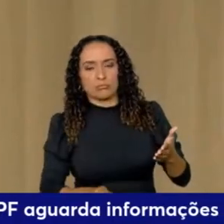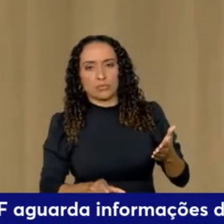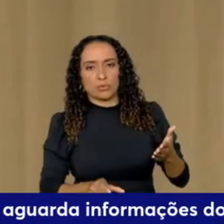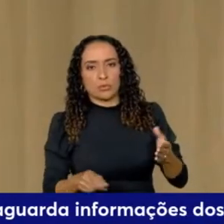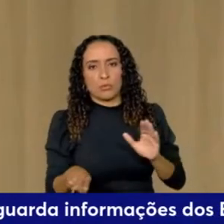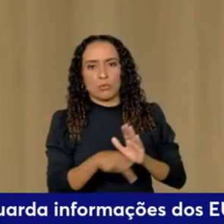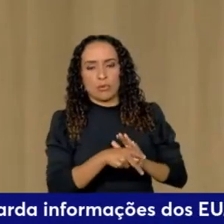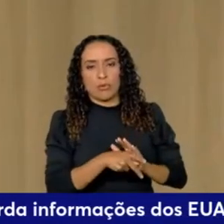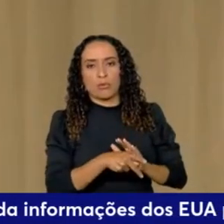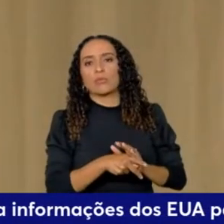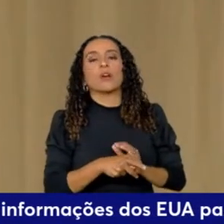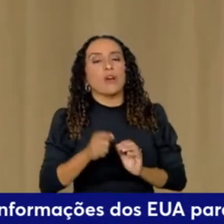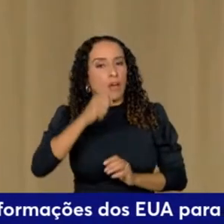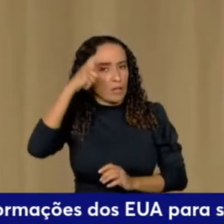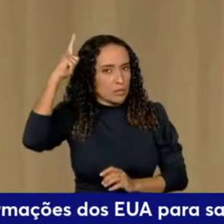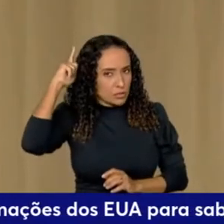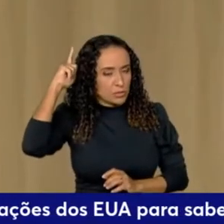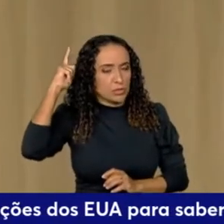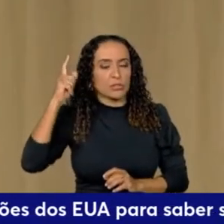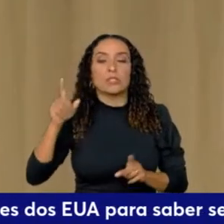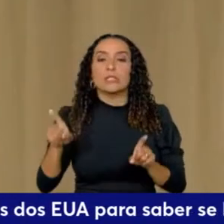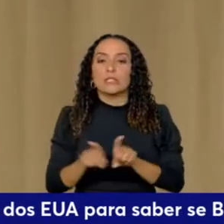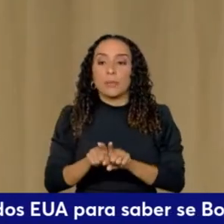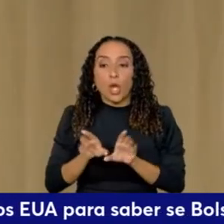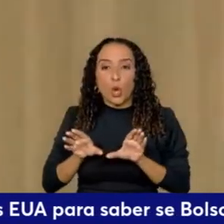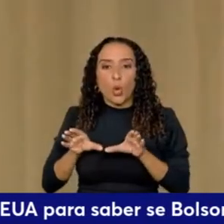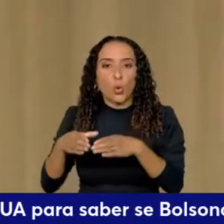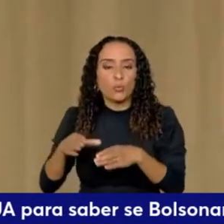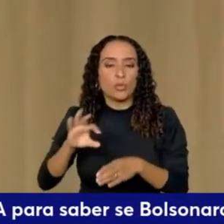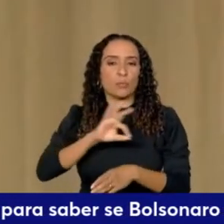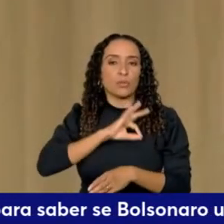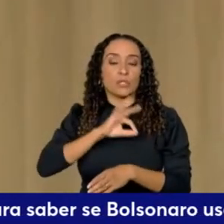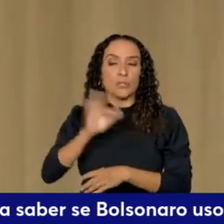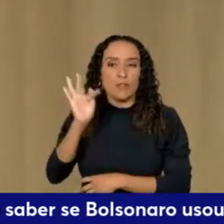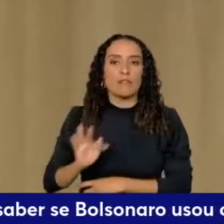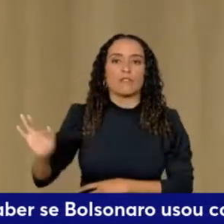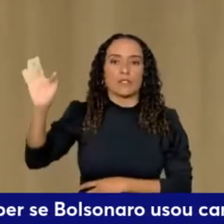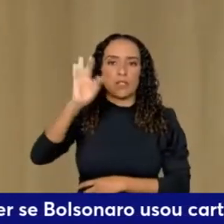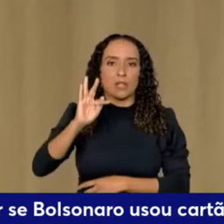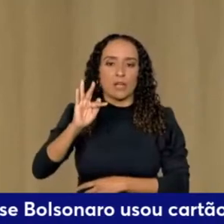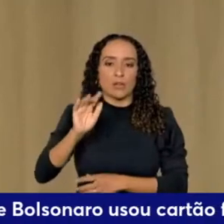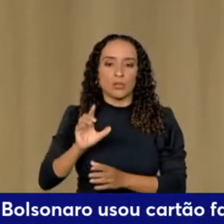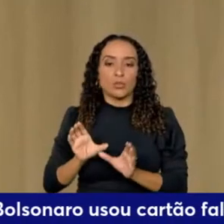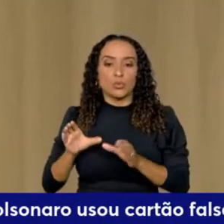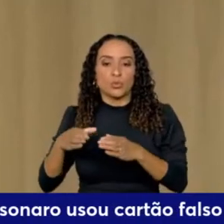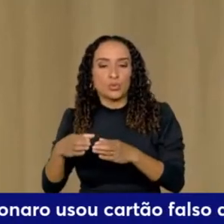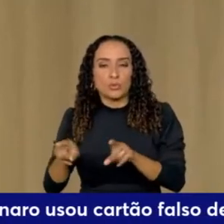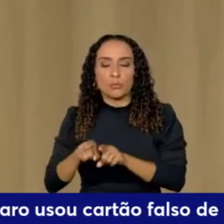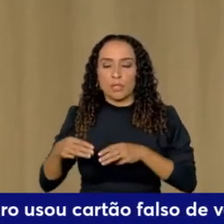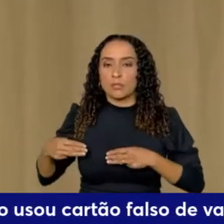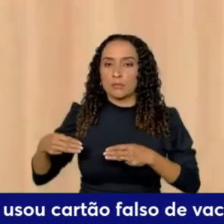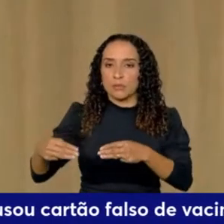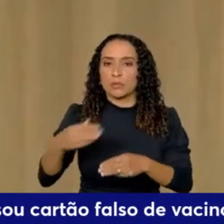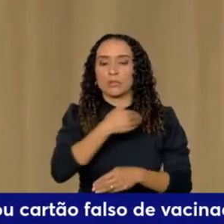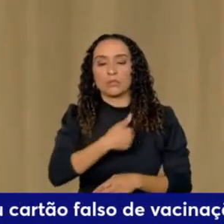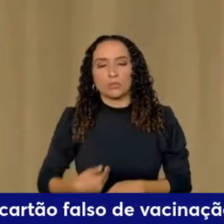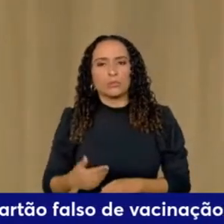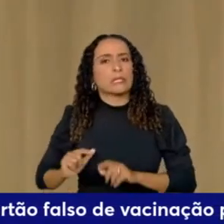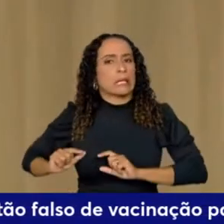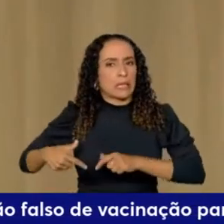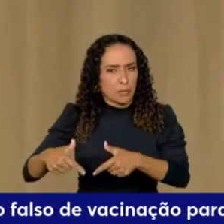Ministro Alexandre de Moraes e da equipe da polícia federal e dos membros do Ministério Público que trabalharam